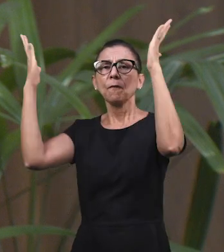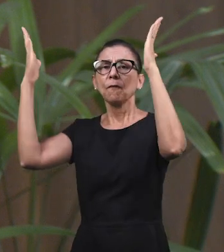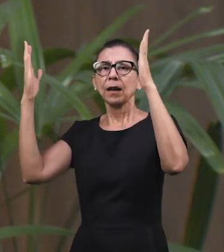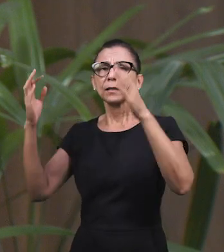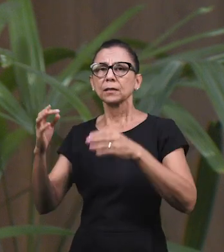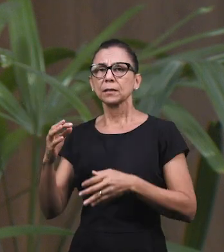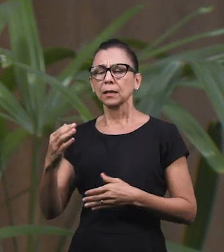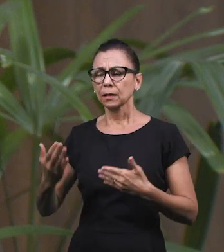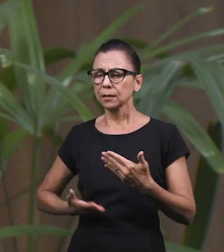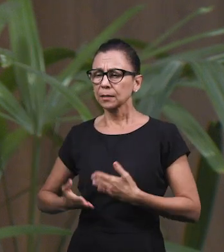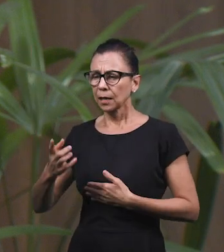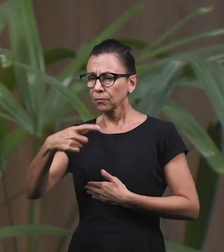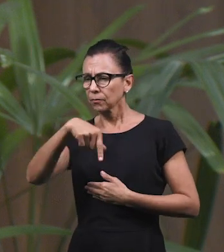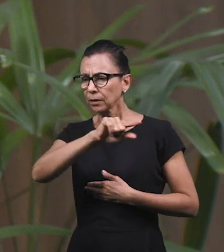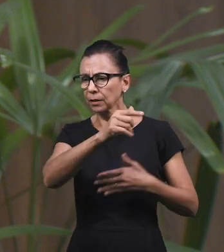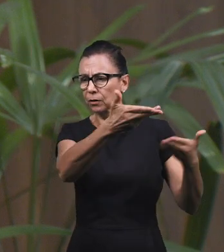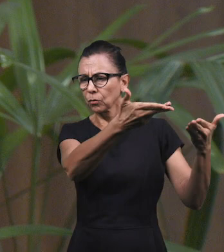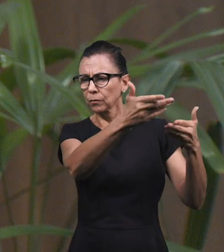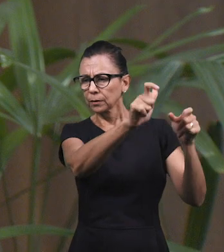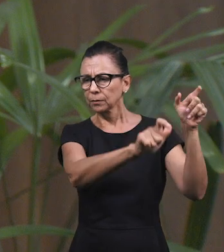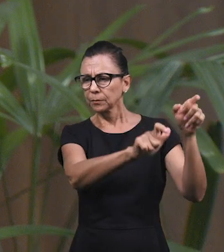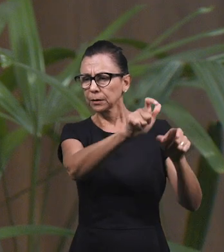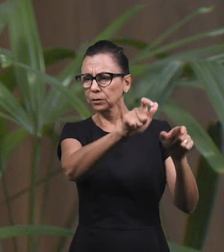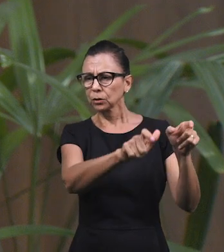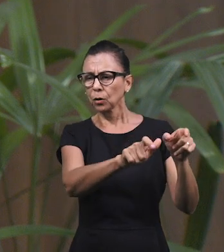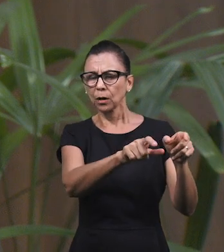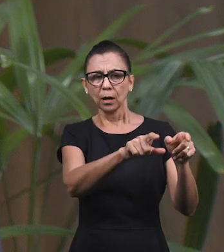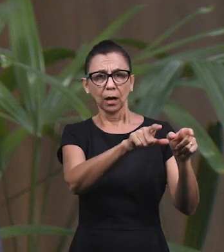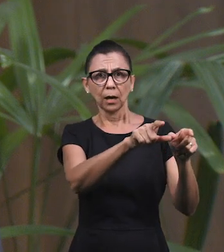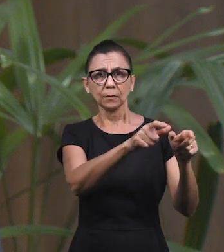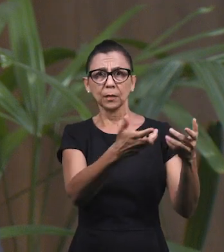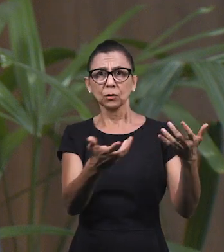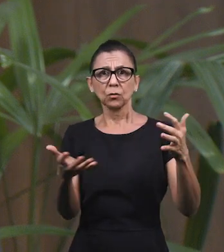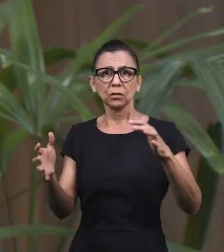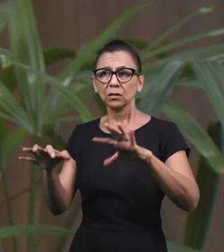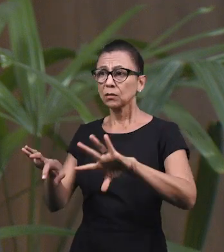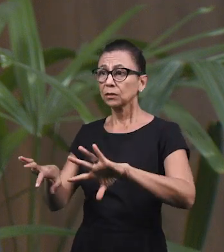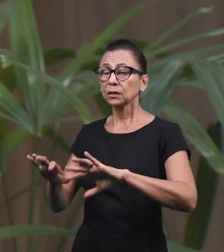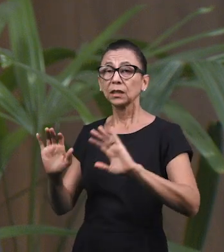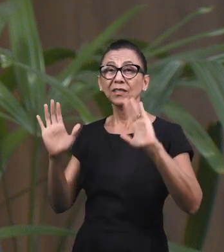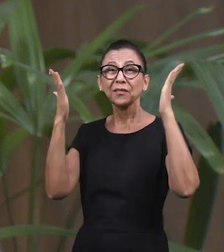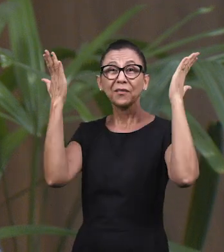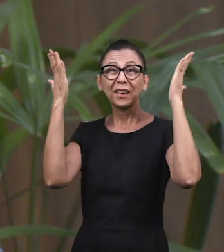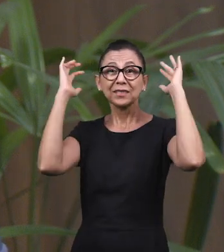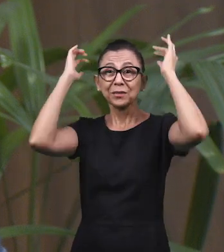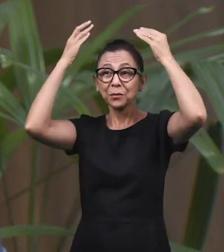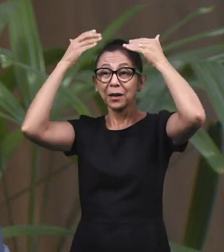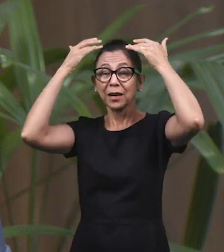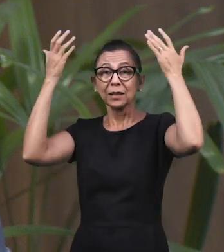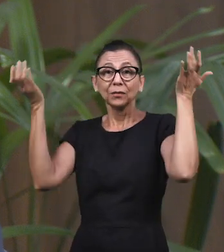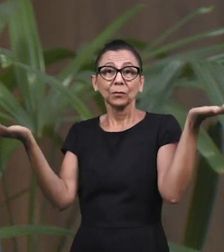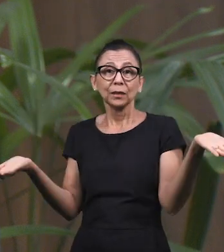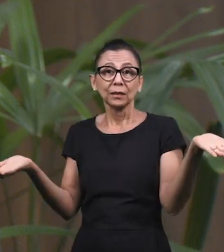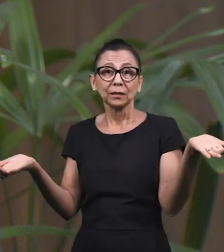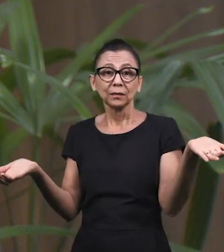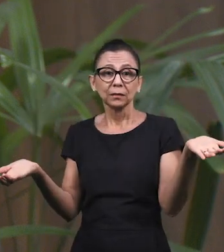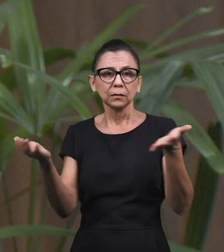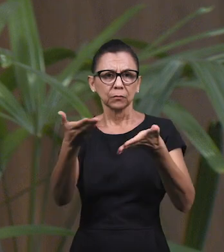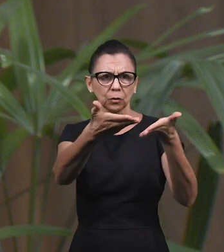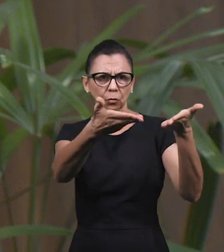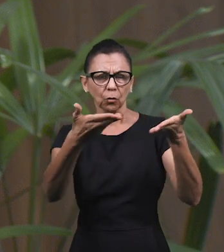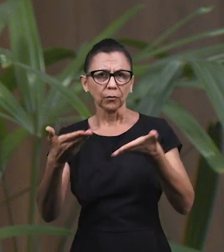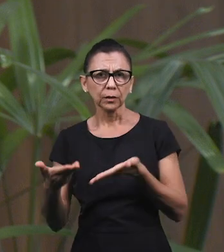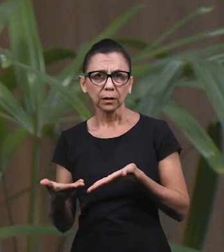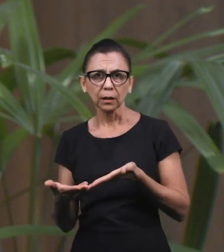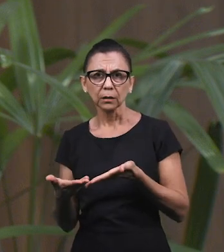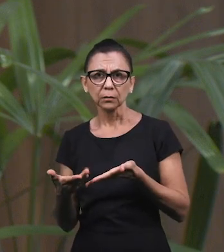ir. Não quiseram ir, mas a bodas do rei, a bodas do filho do rei, ninguém quis ir, alguns não quiseram ir. Você já foi